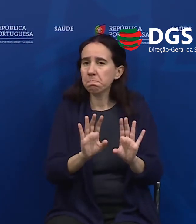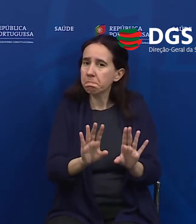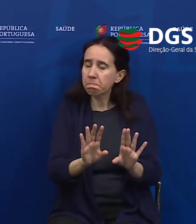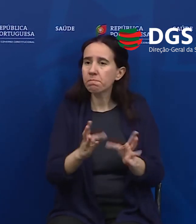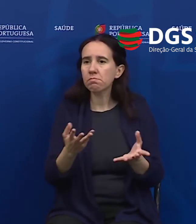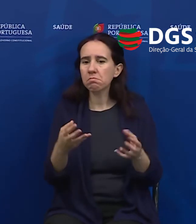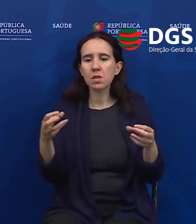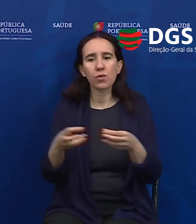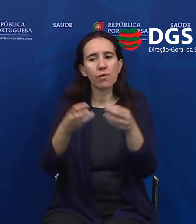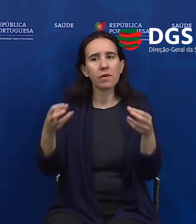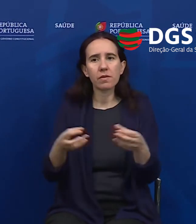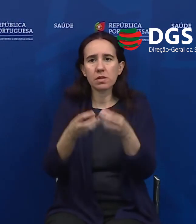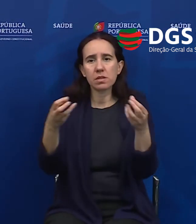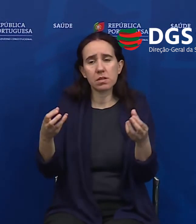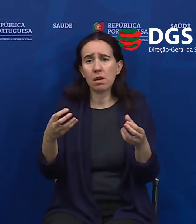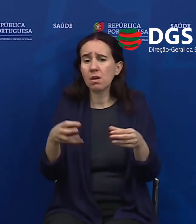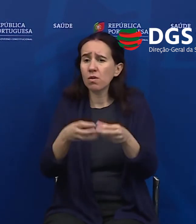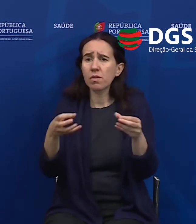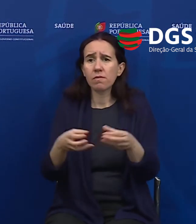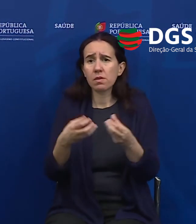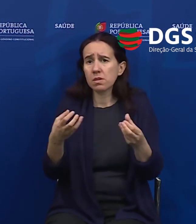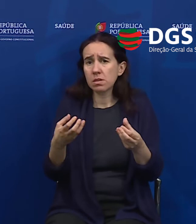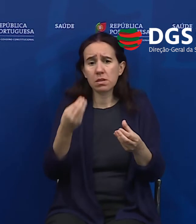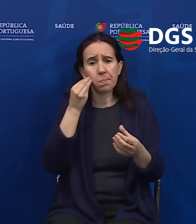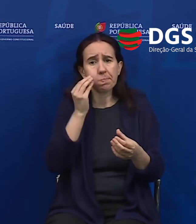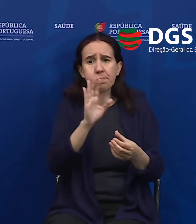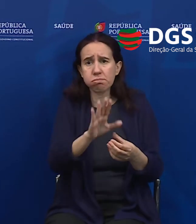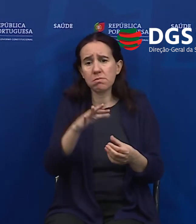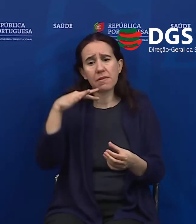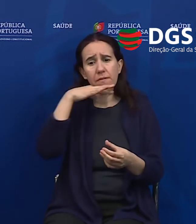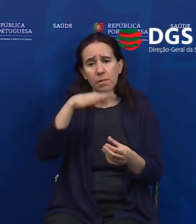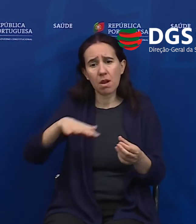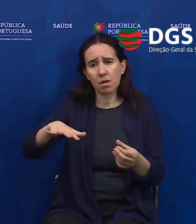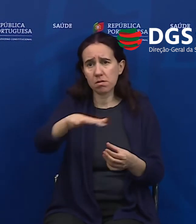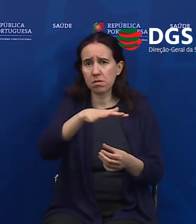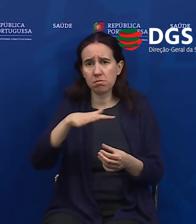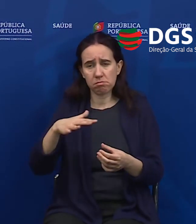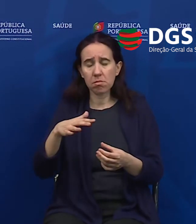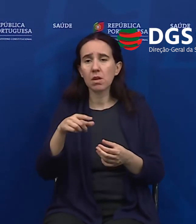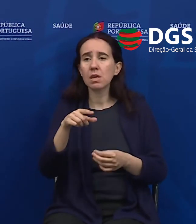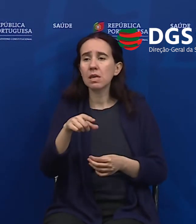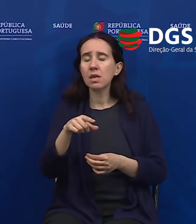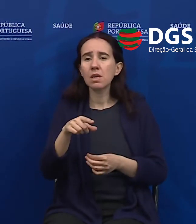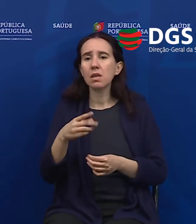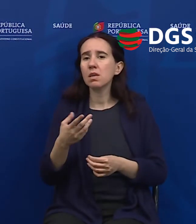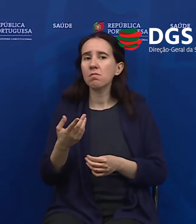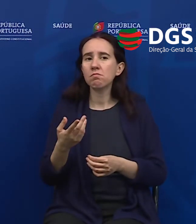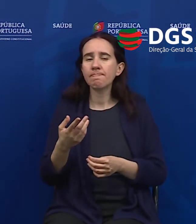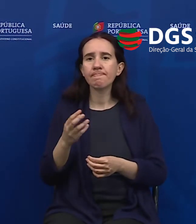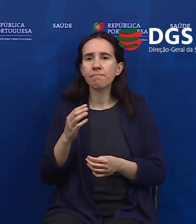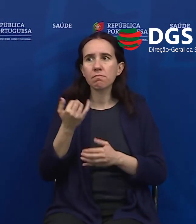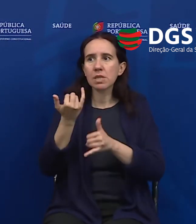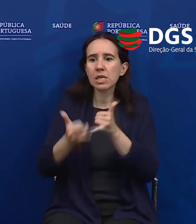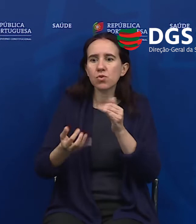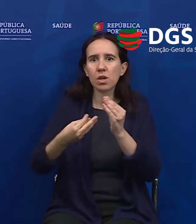a convivência é uma convivência no âmbito do agregado familiar e não envolve nenhum